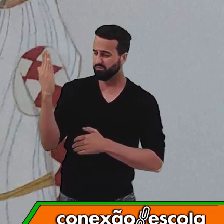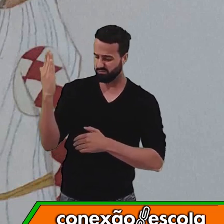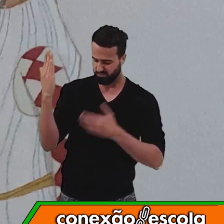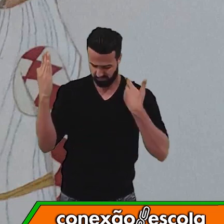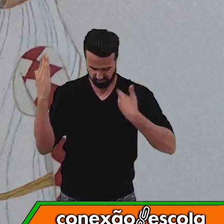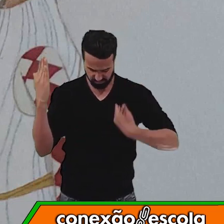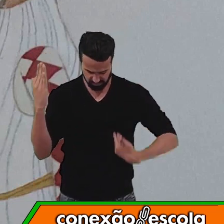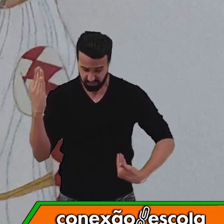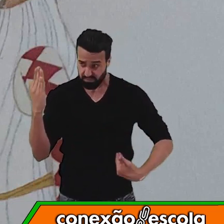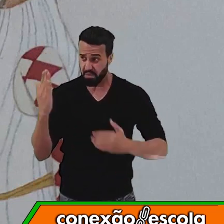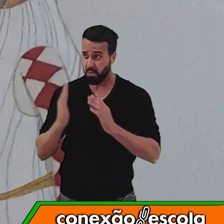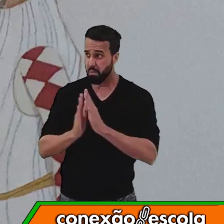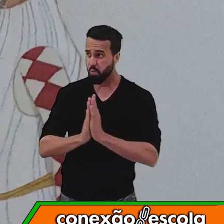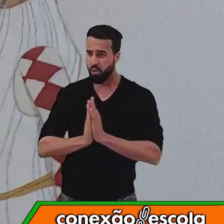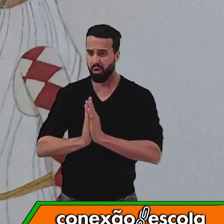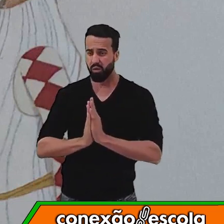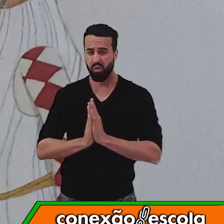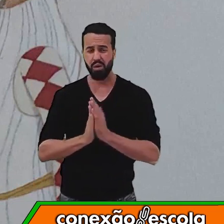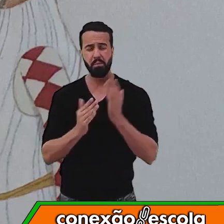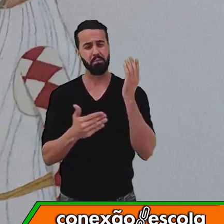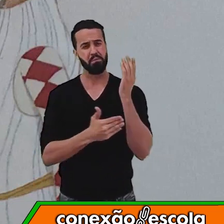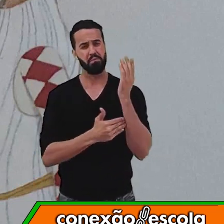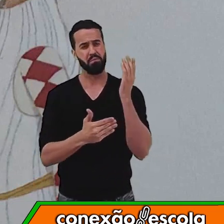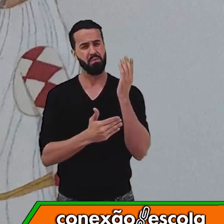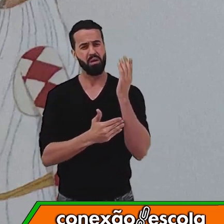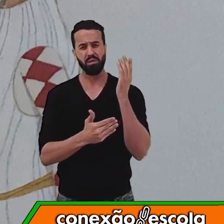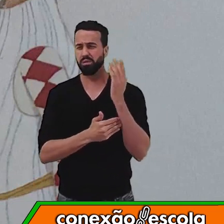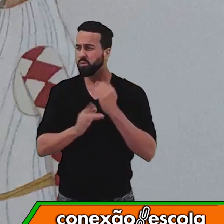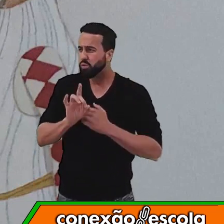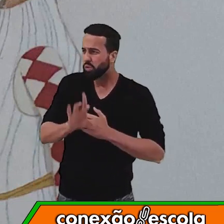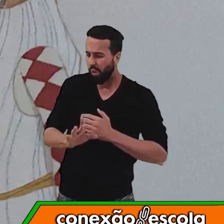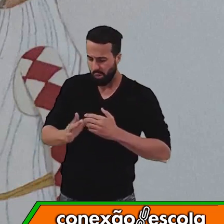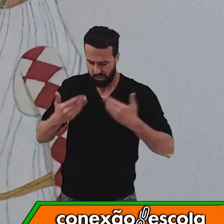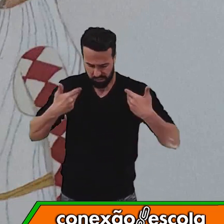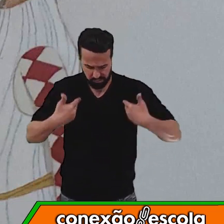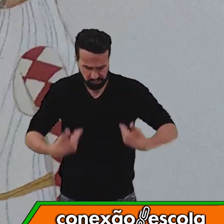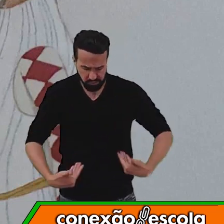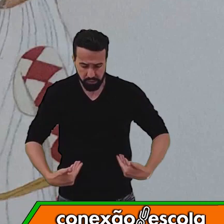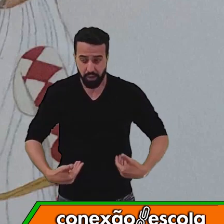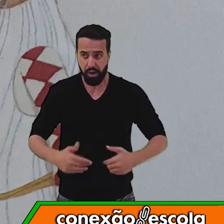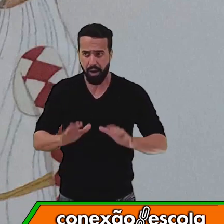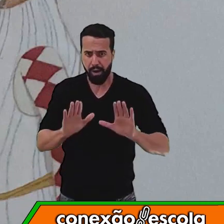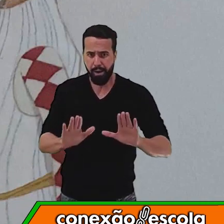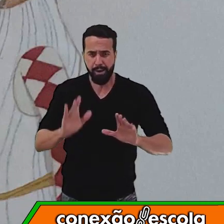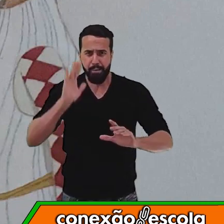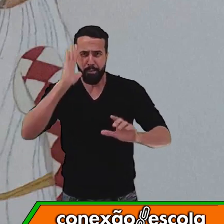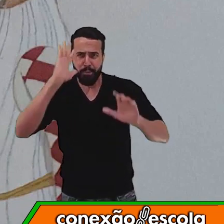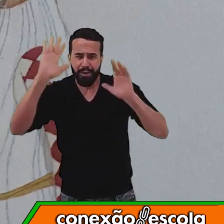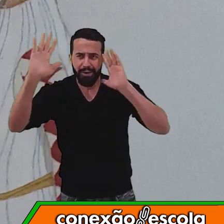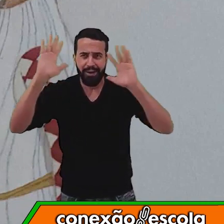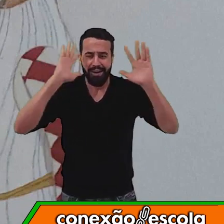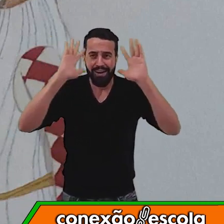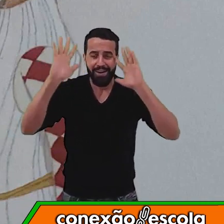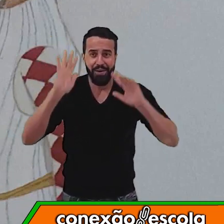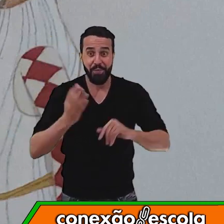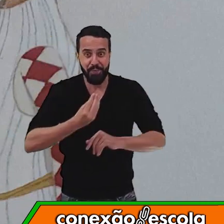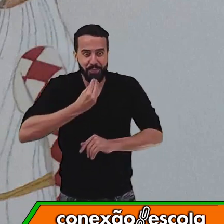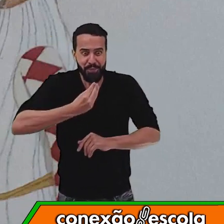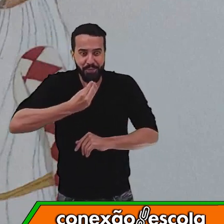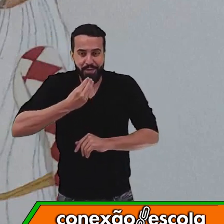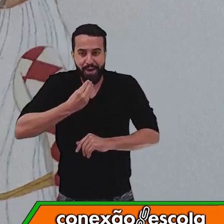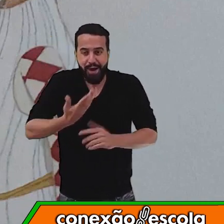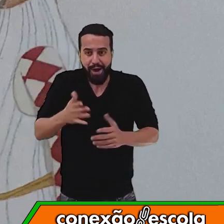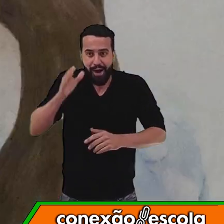na verdade, um pedaço de madeira. E imaginou que seria curioso se